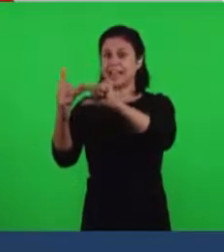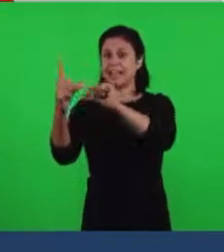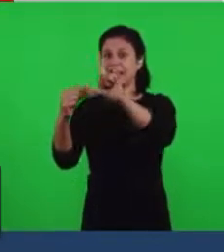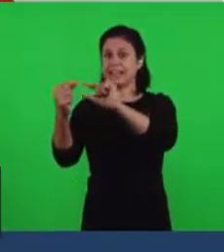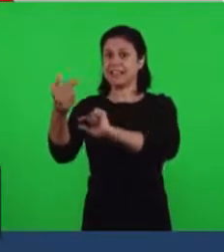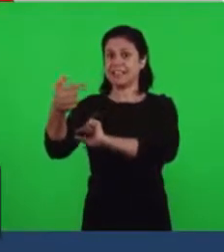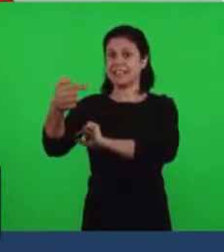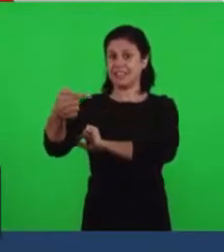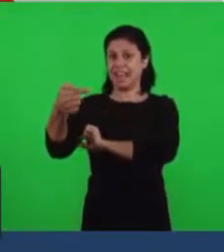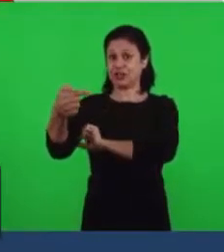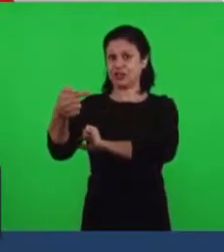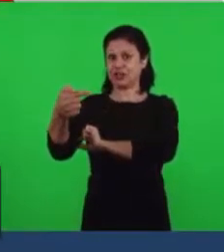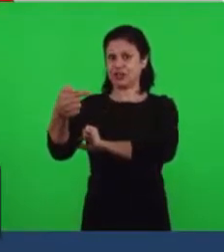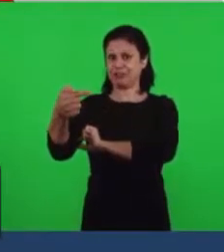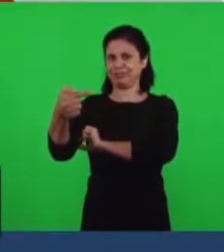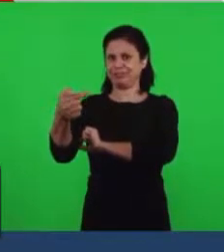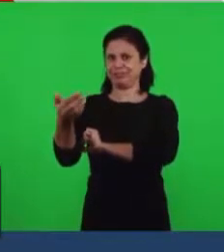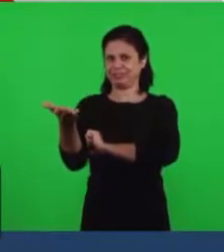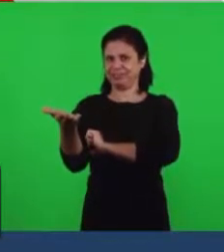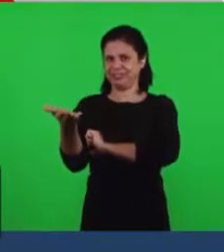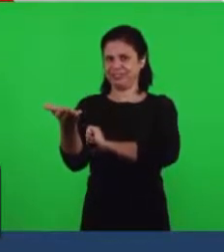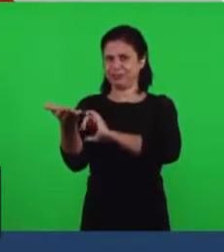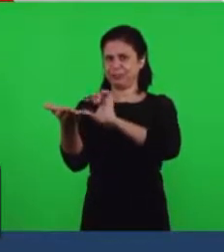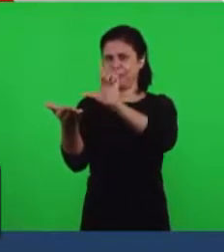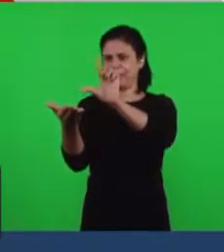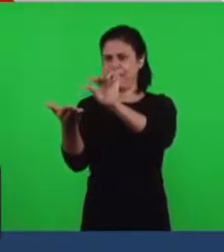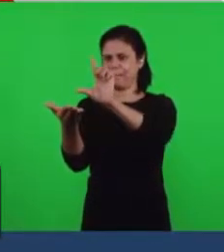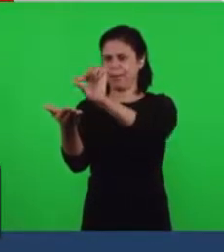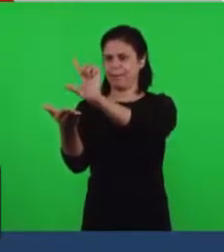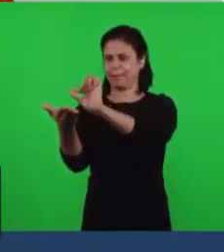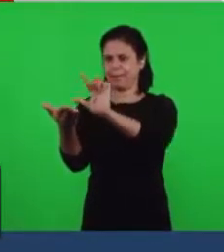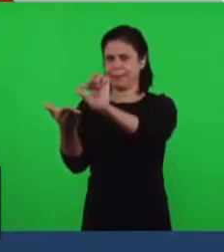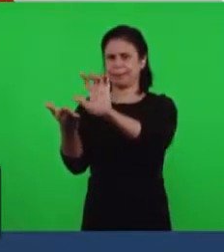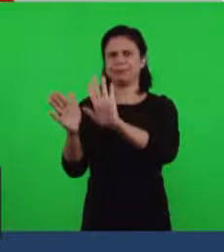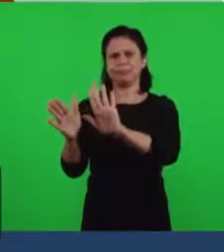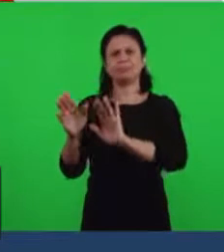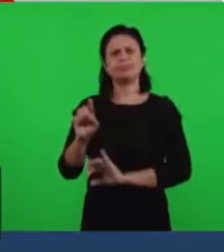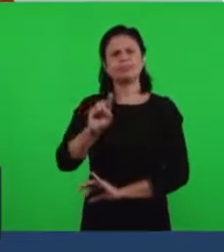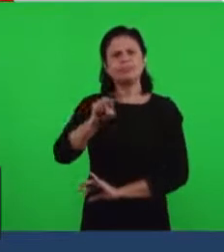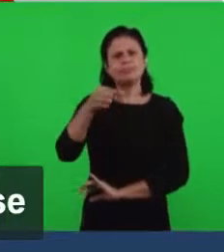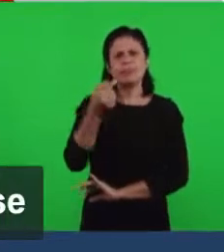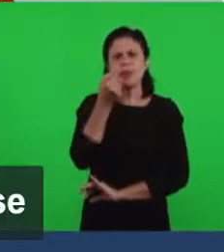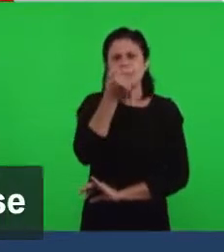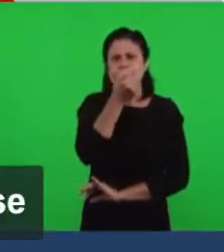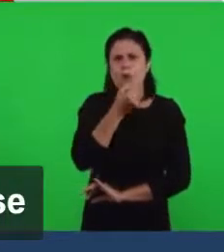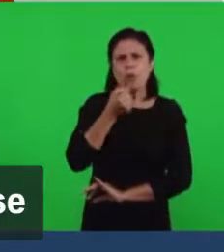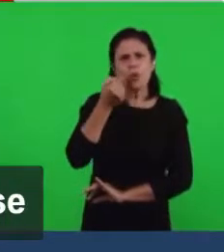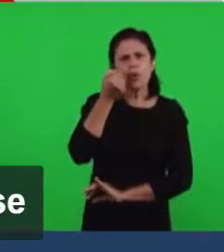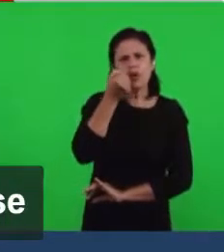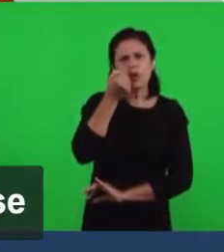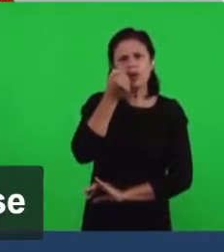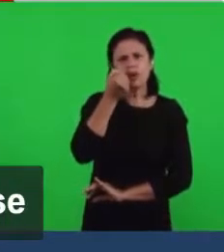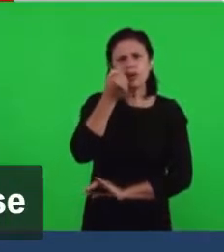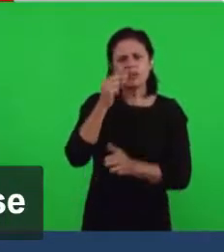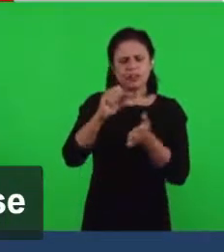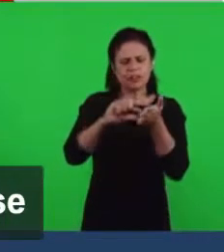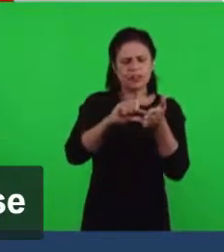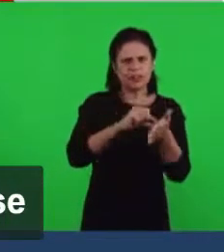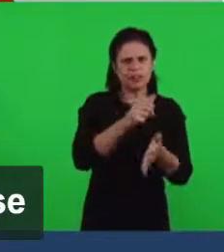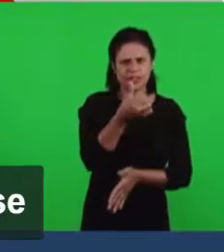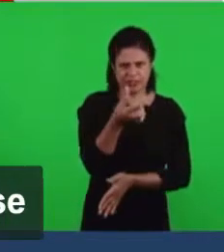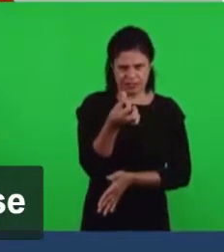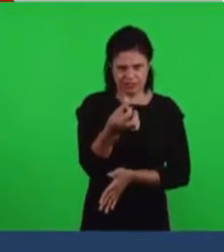está aqui no verso 16 a mão agora a boca a boca está ainda aquilo verso 16 no